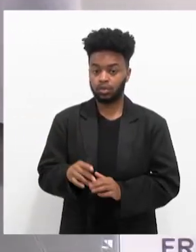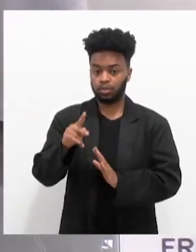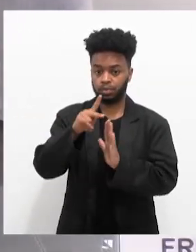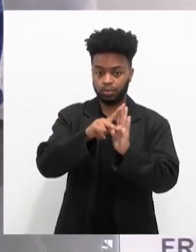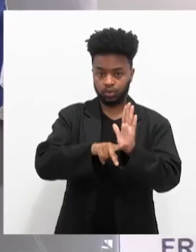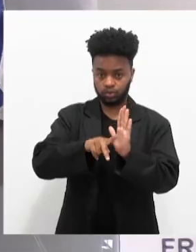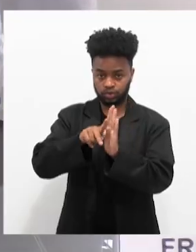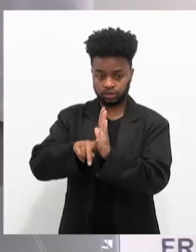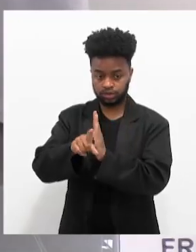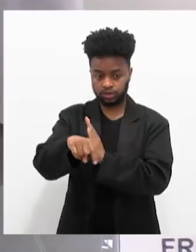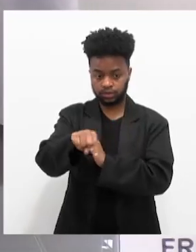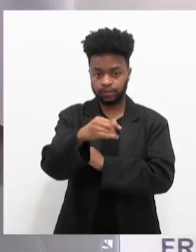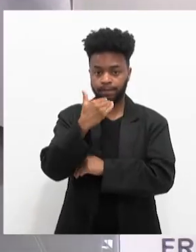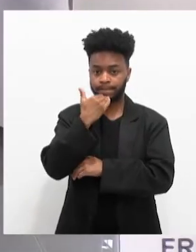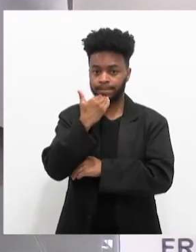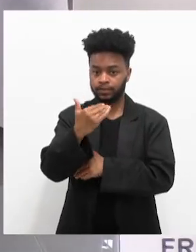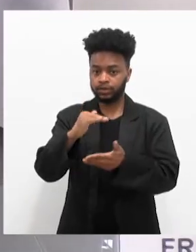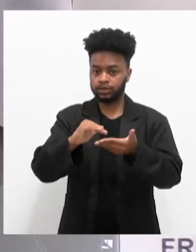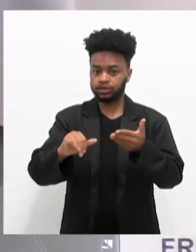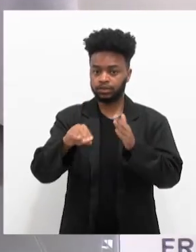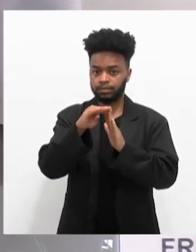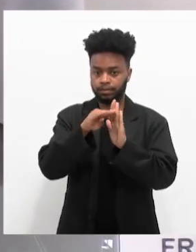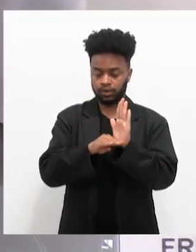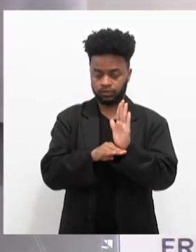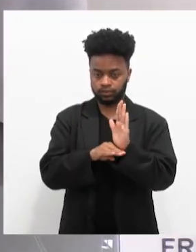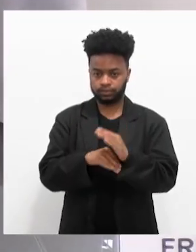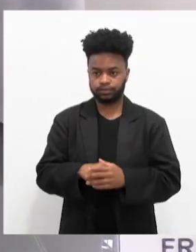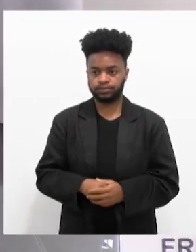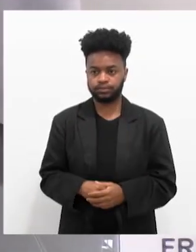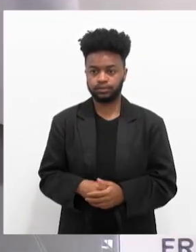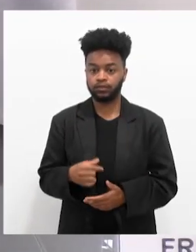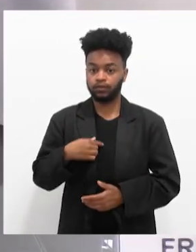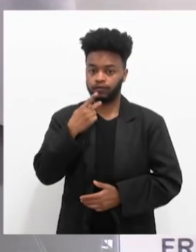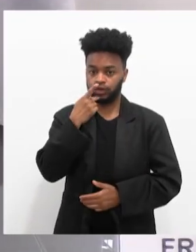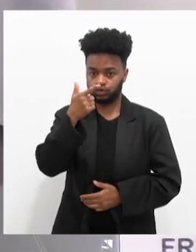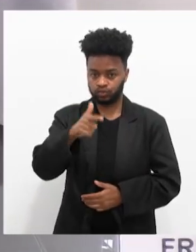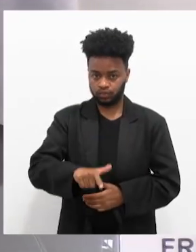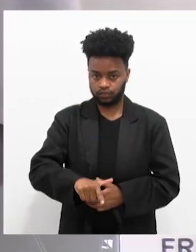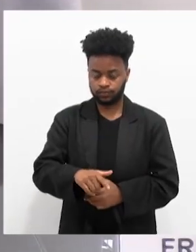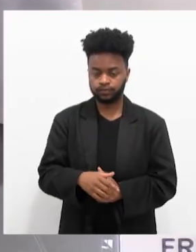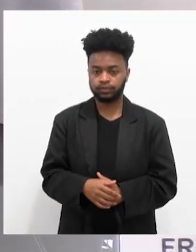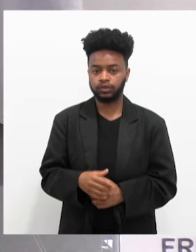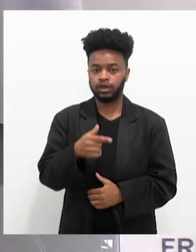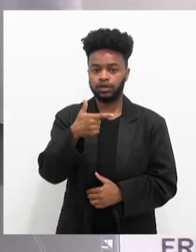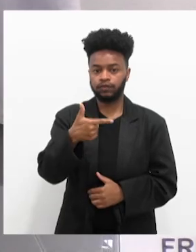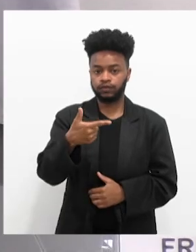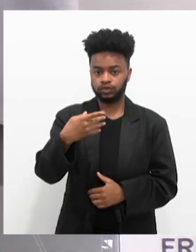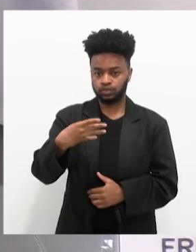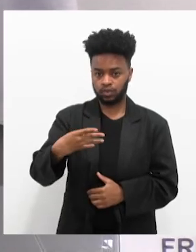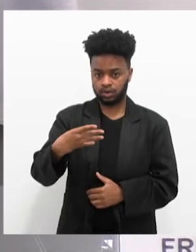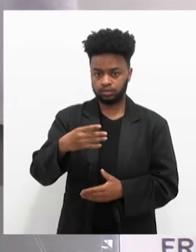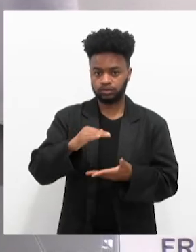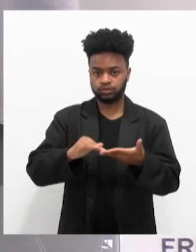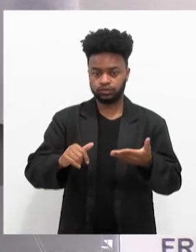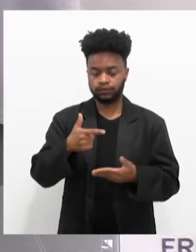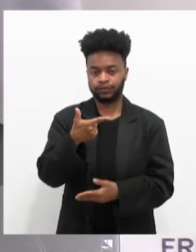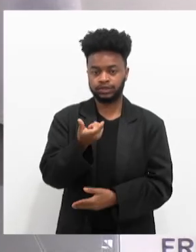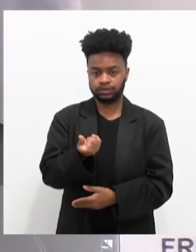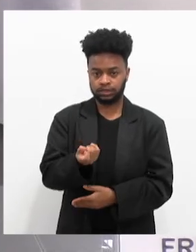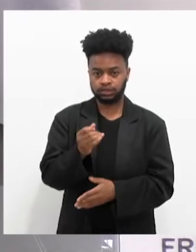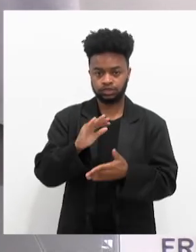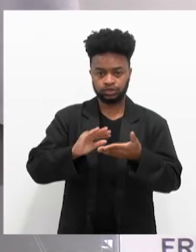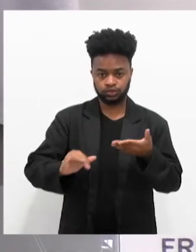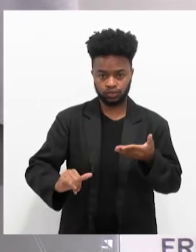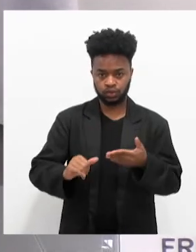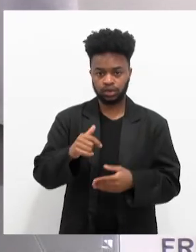pedidos pelos autores ou relatores de retirada de pauta. Vou repeti-los. 24, retirado de pauta. 26, retirado